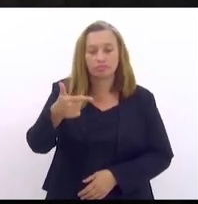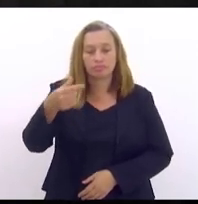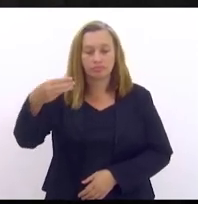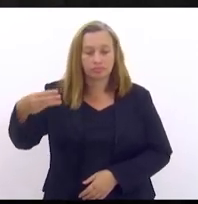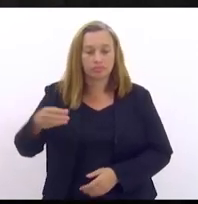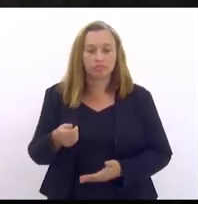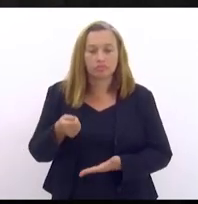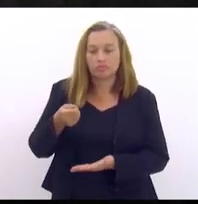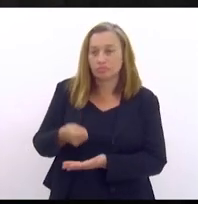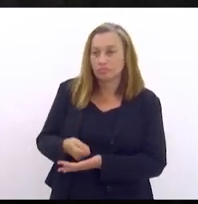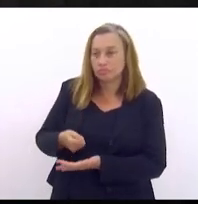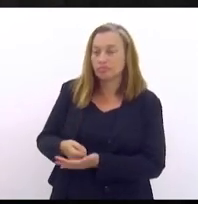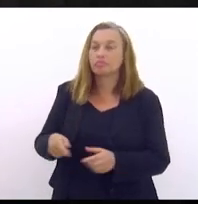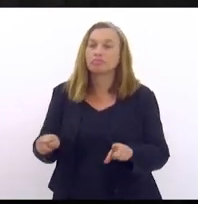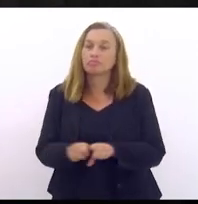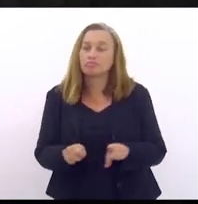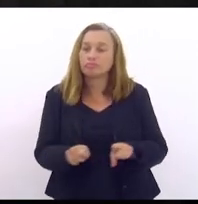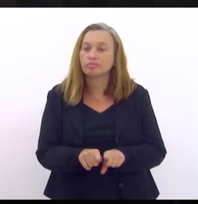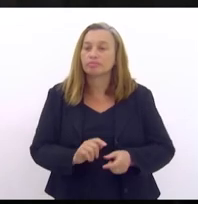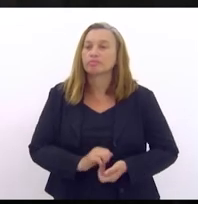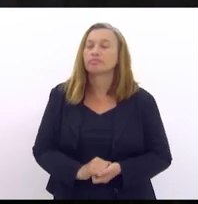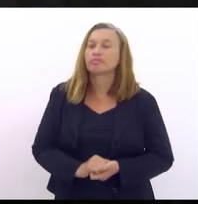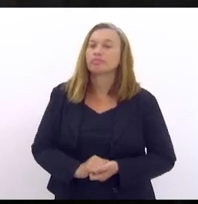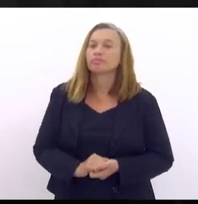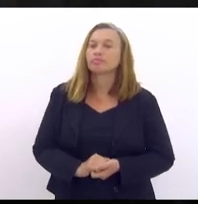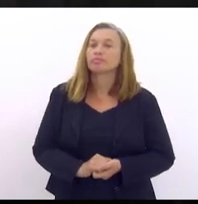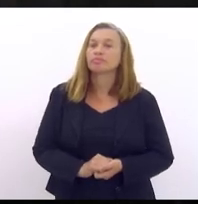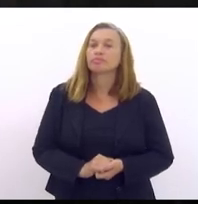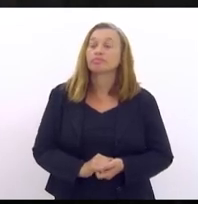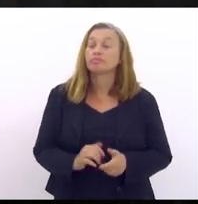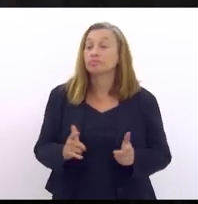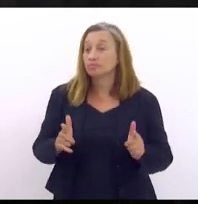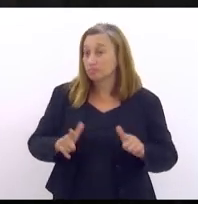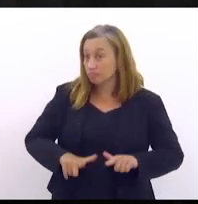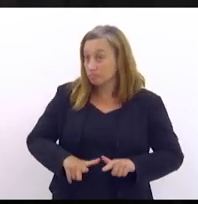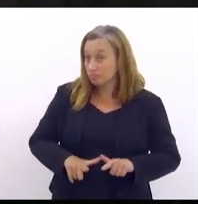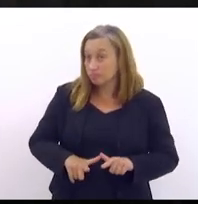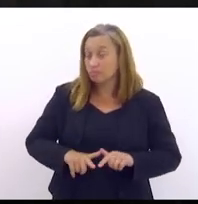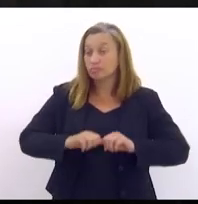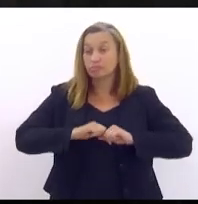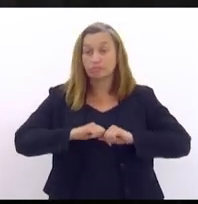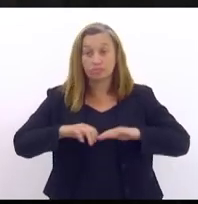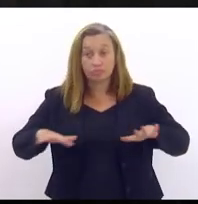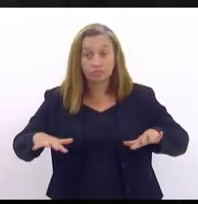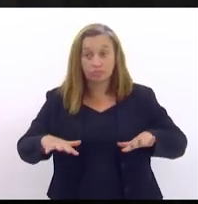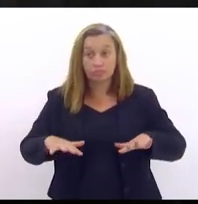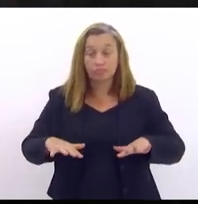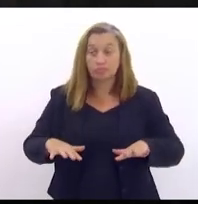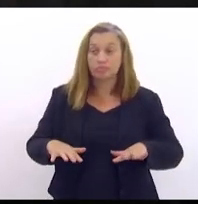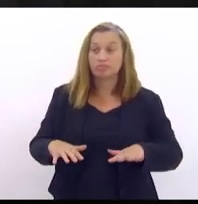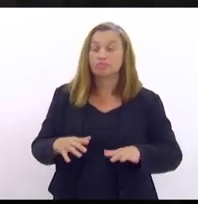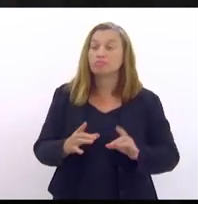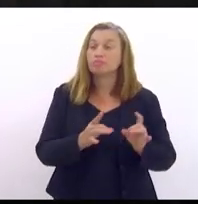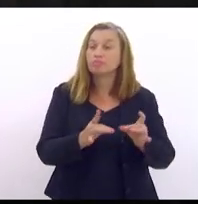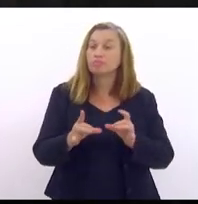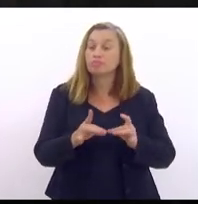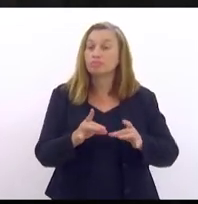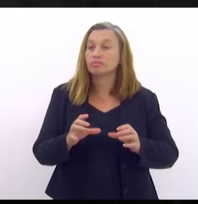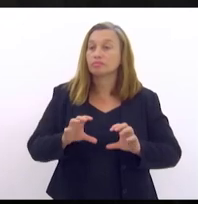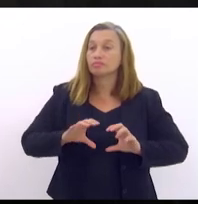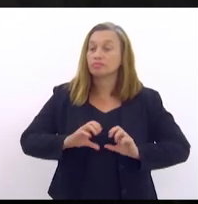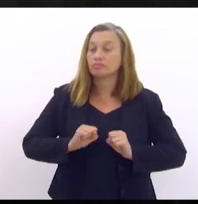sobre a obrigatoriedade também de disponibilização de espaço para divulgação, promoção e comercialização de